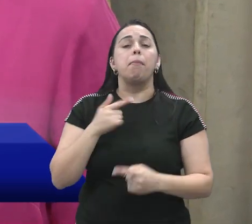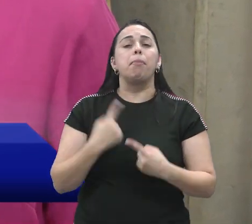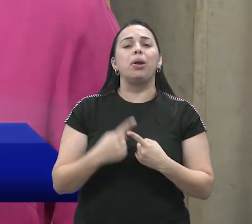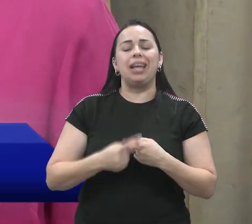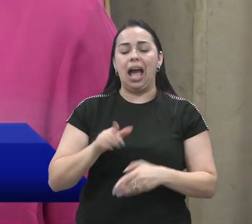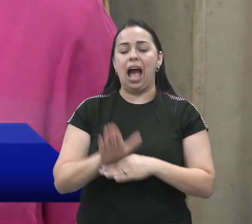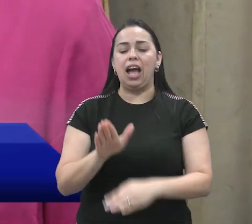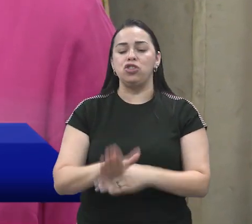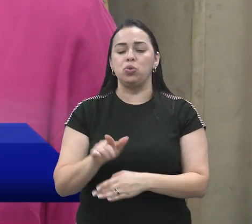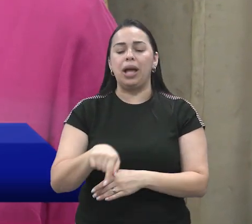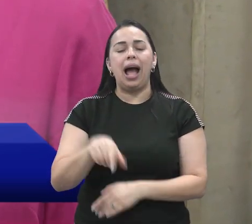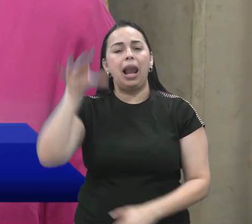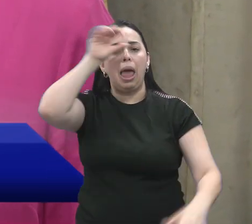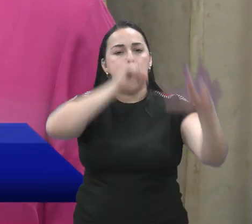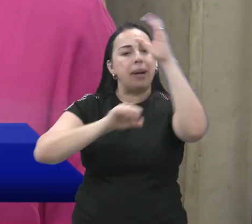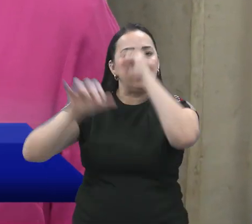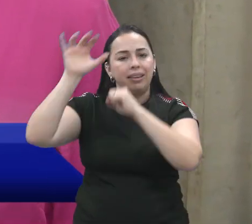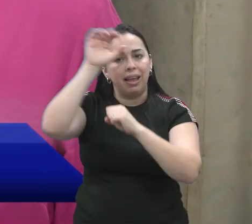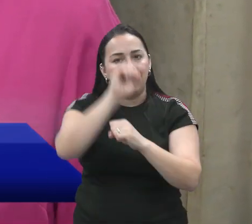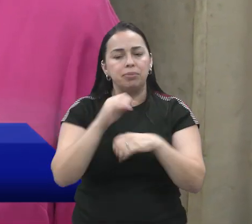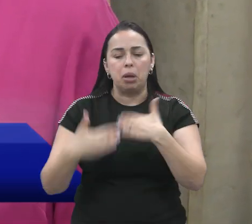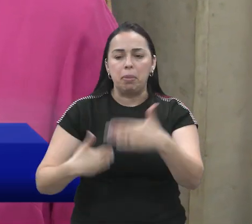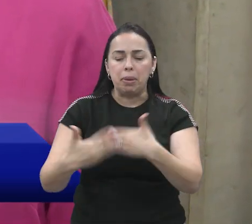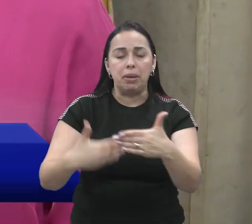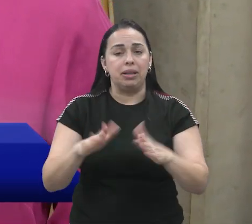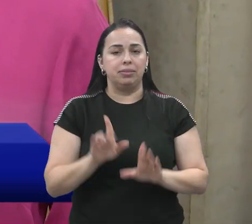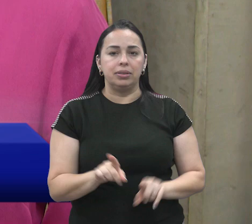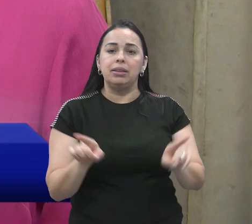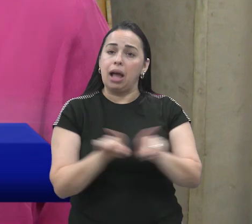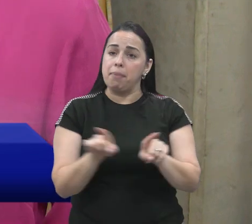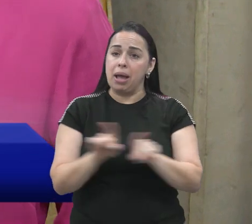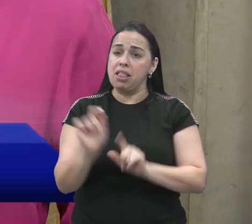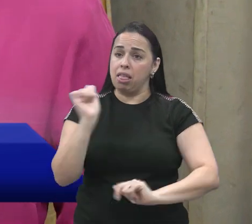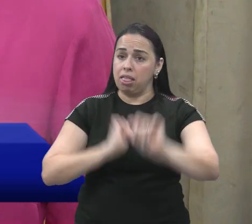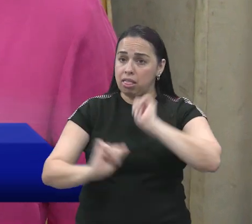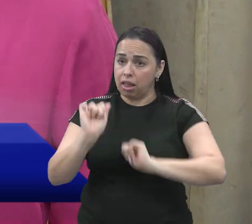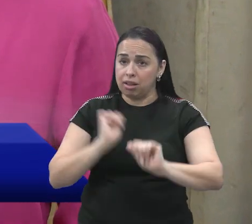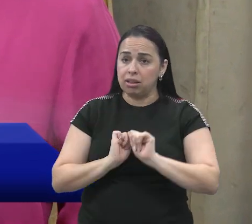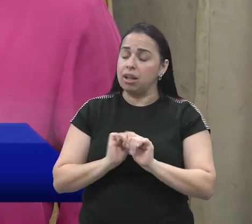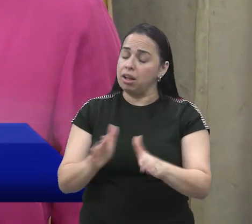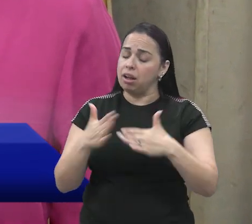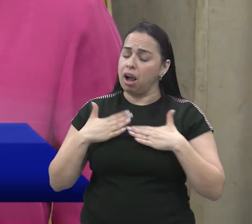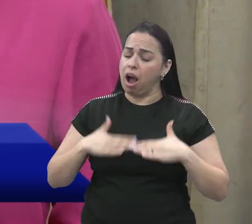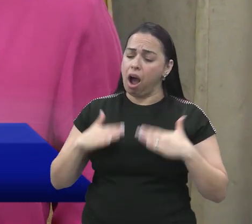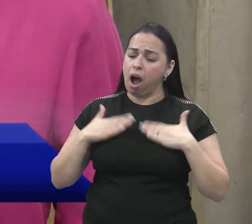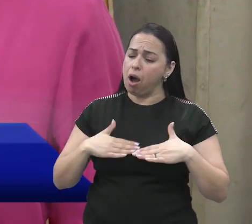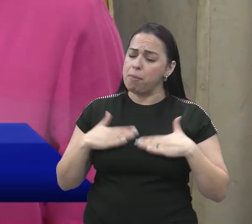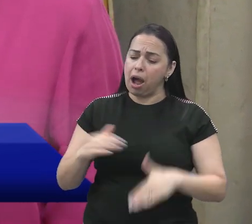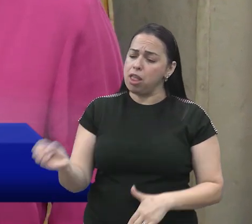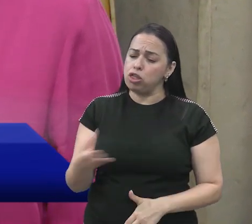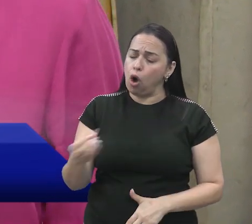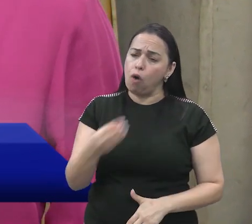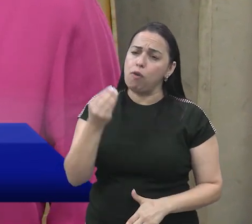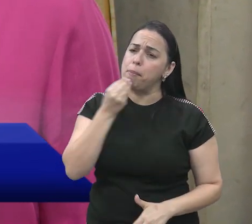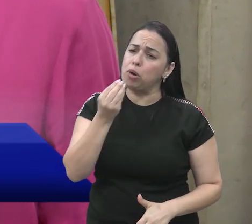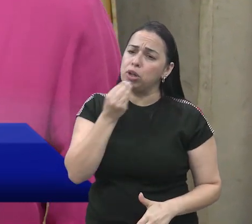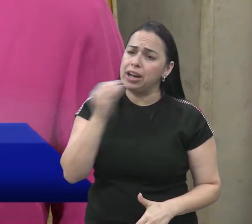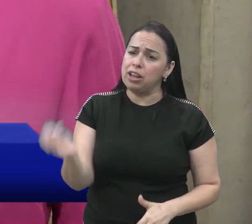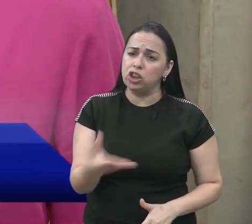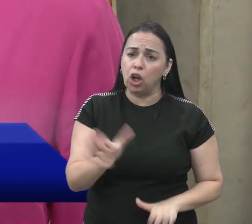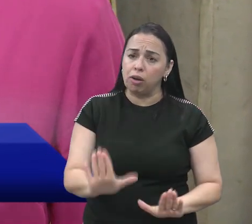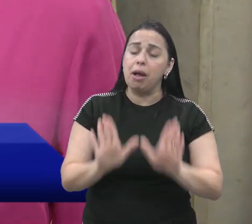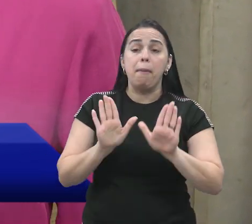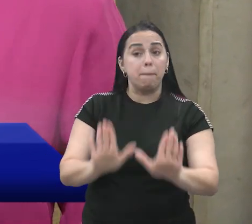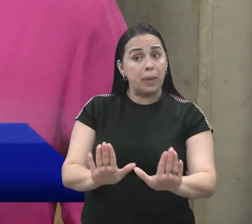contribuir para o desempenho, né, no processo educacional. E, em relação à ansiedade, é conversar que tudo que é novo realmente cria uma